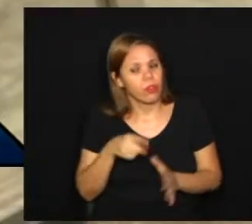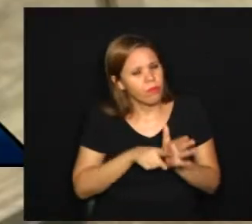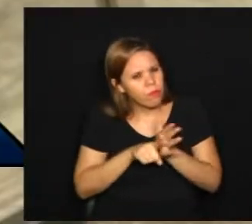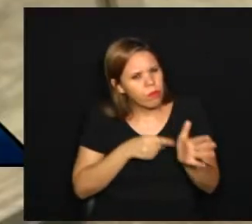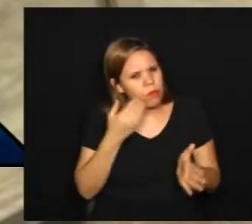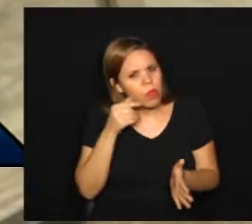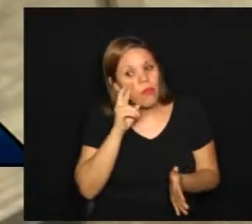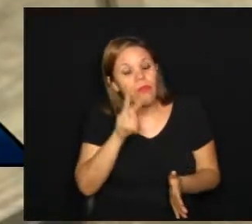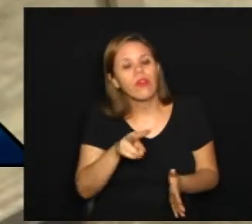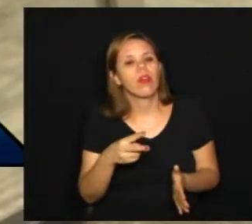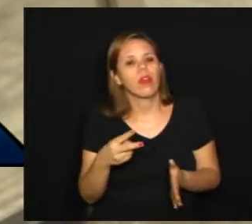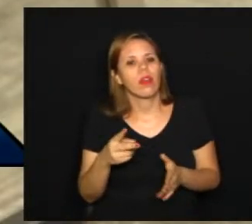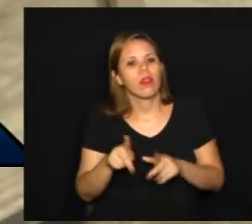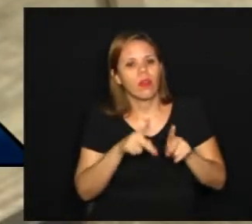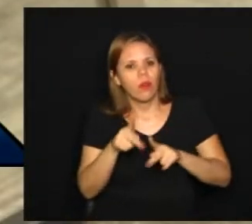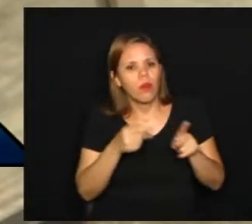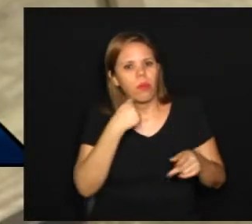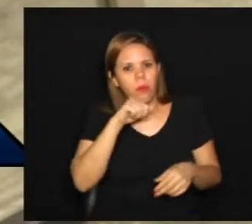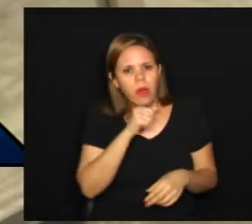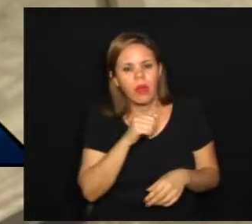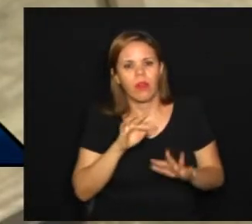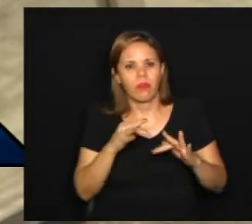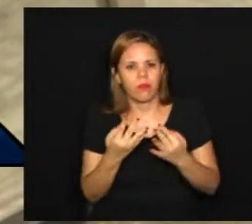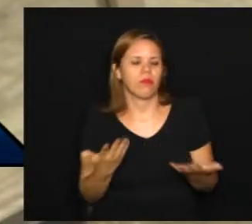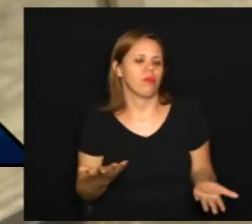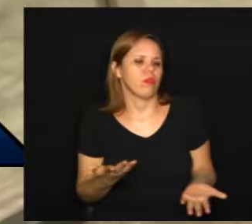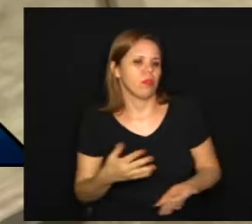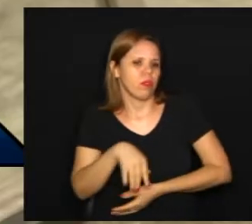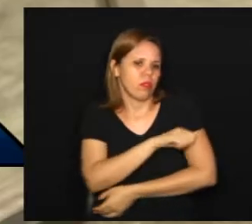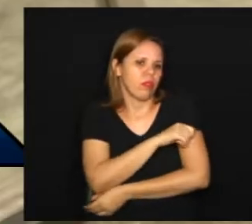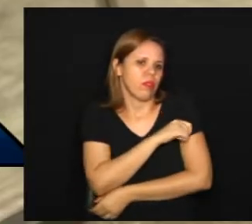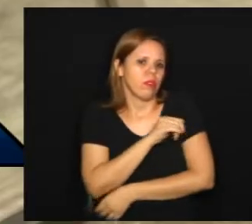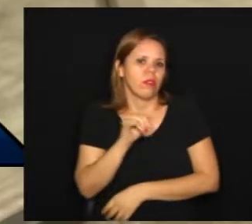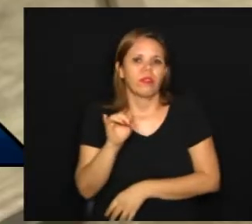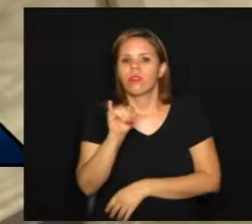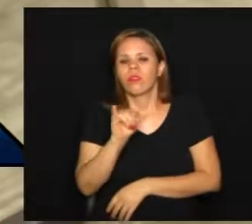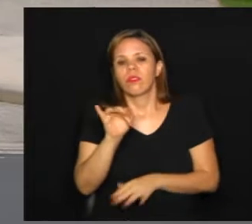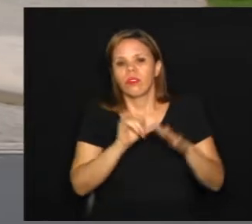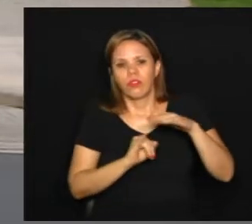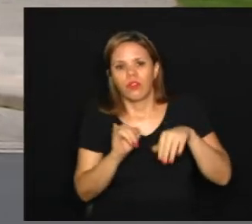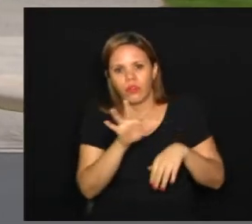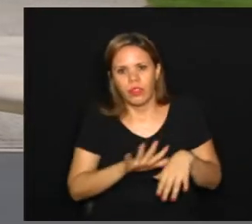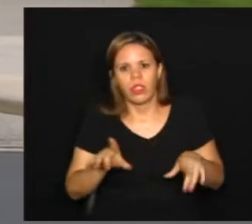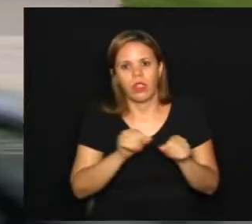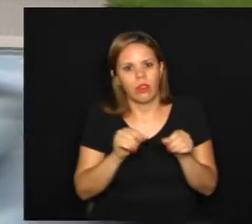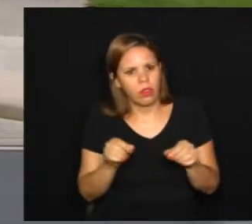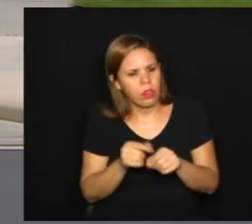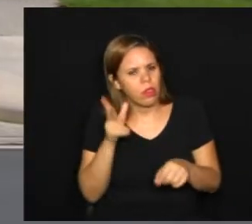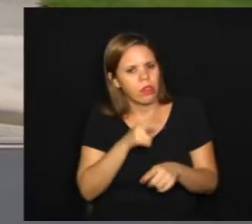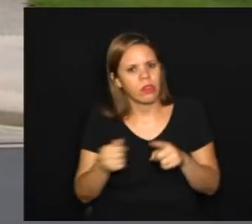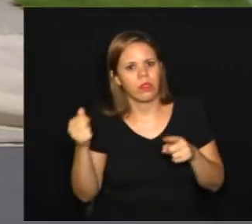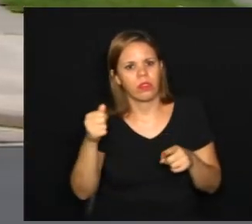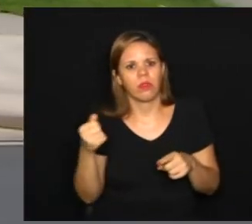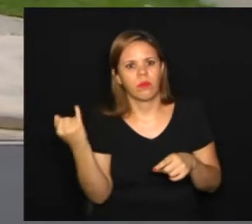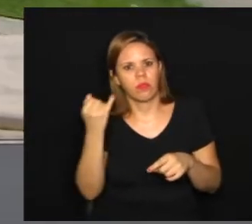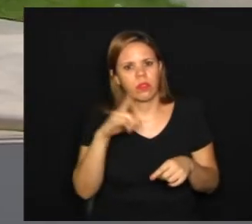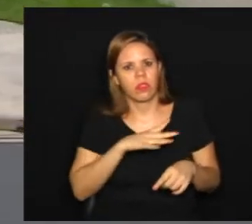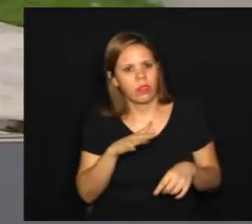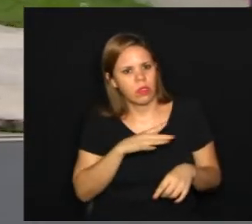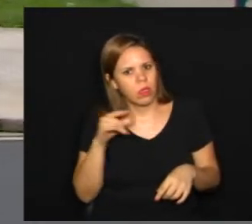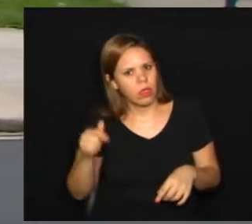fui procurado por um grupo de mães, de pais, de alunos do Instituto Federal. O Instituto Federal é uma conquista muito importante na nossa cidade, né?